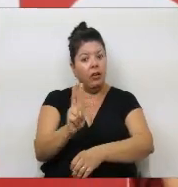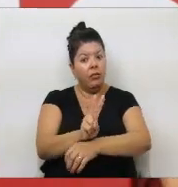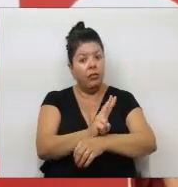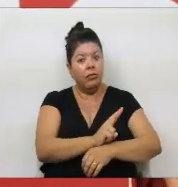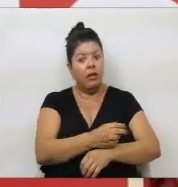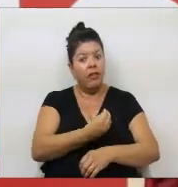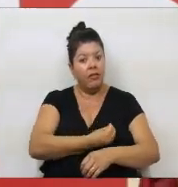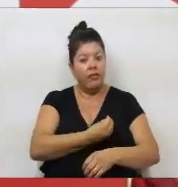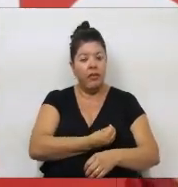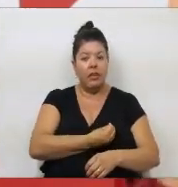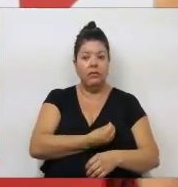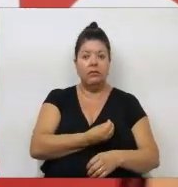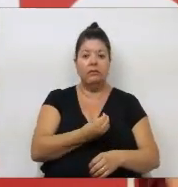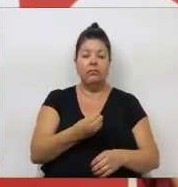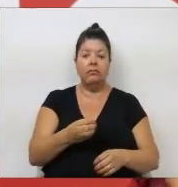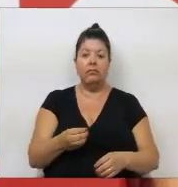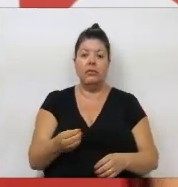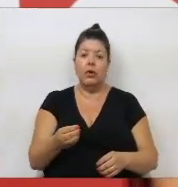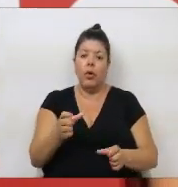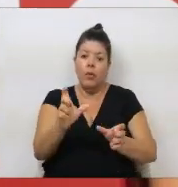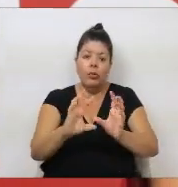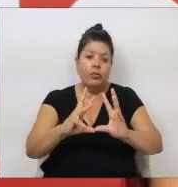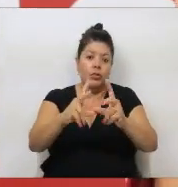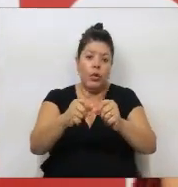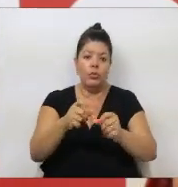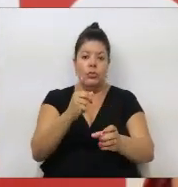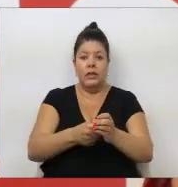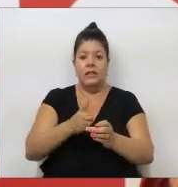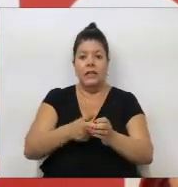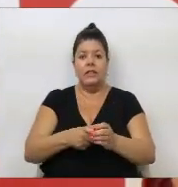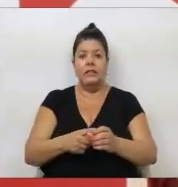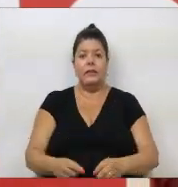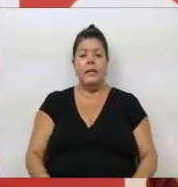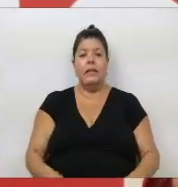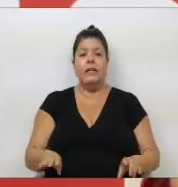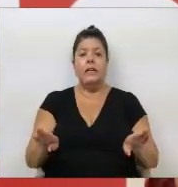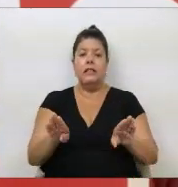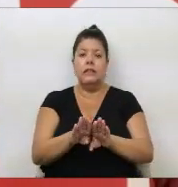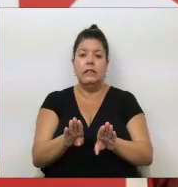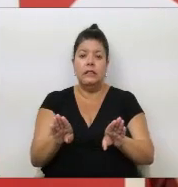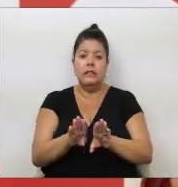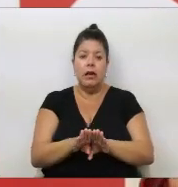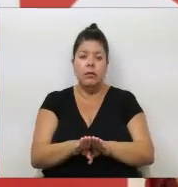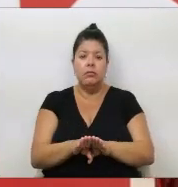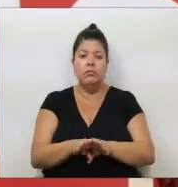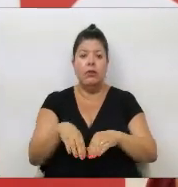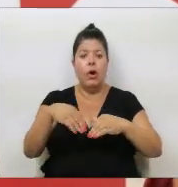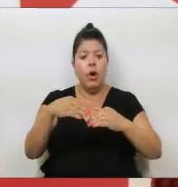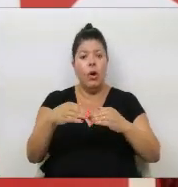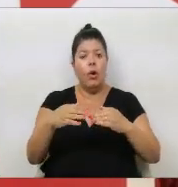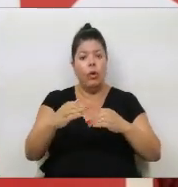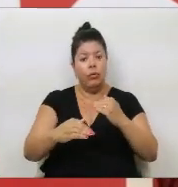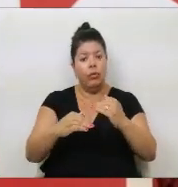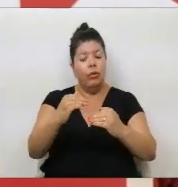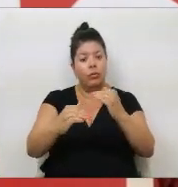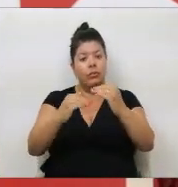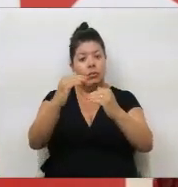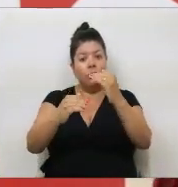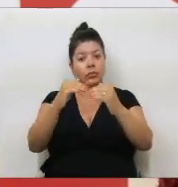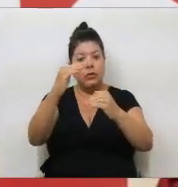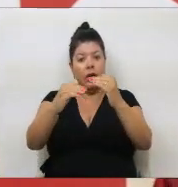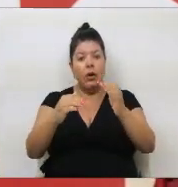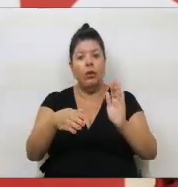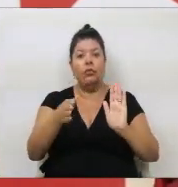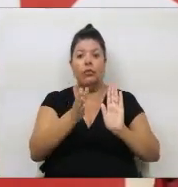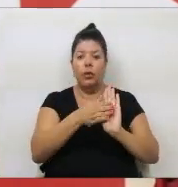nossa cidade, como prevenção da vida como um todo na nossa cidade. Então, construção, sim, de um